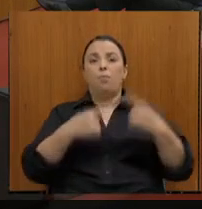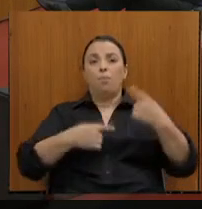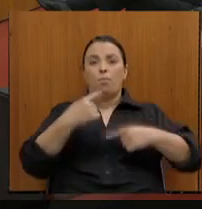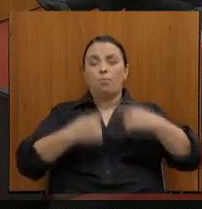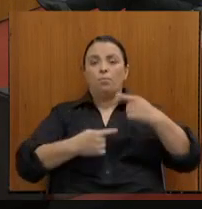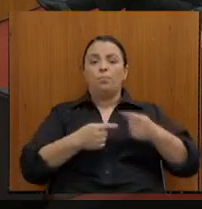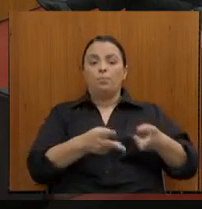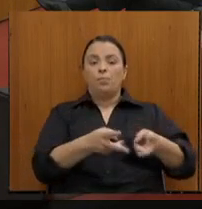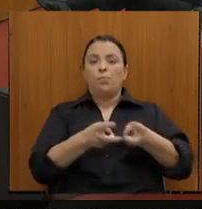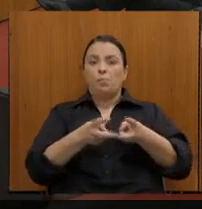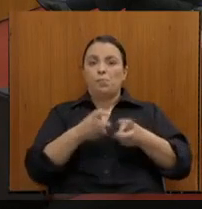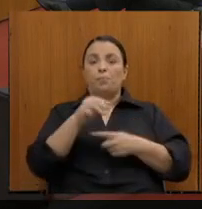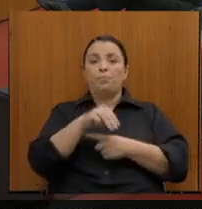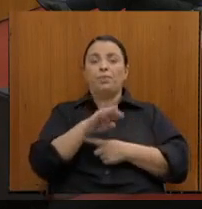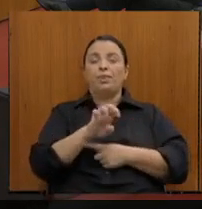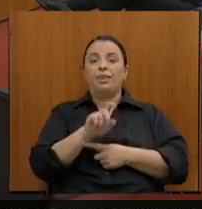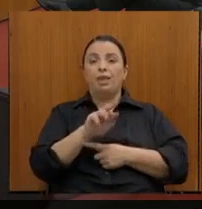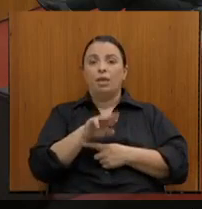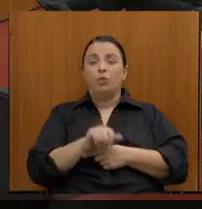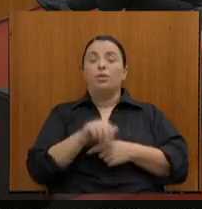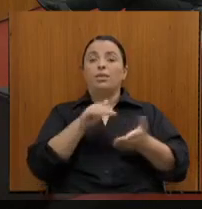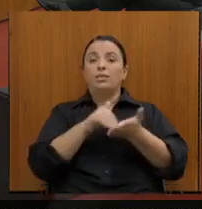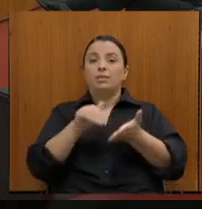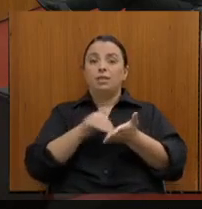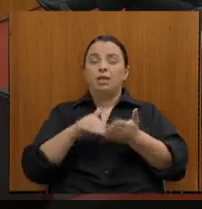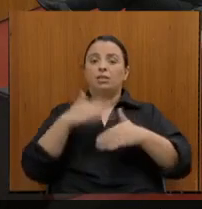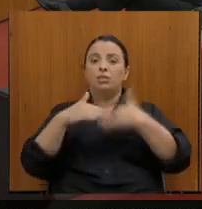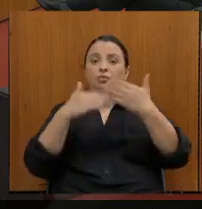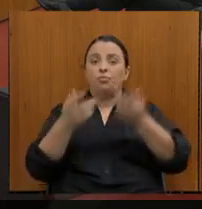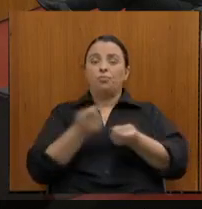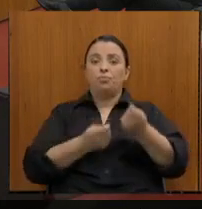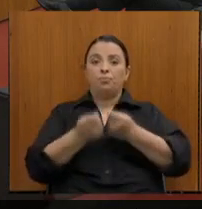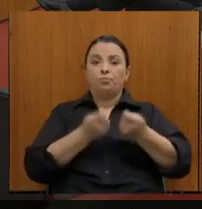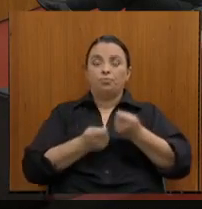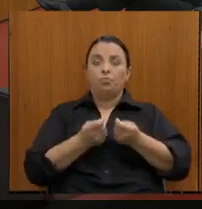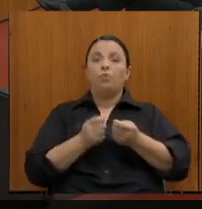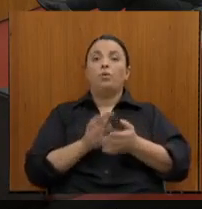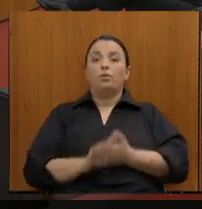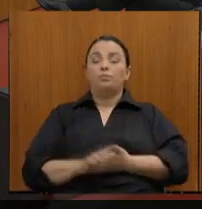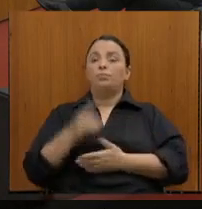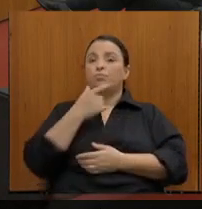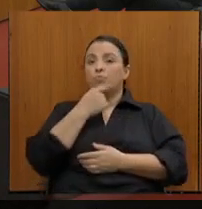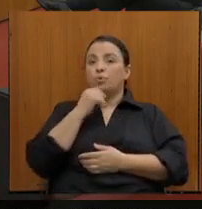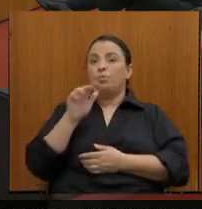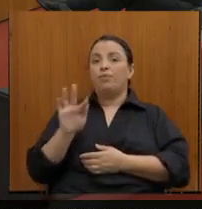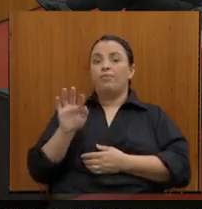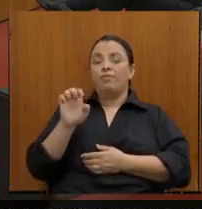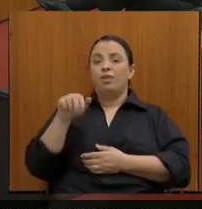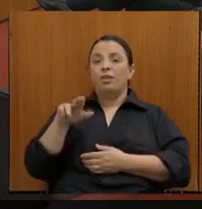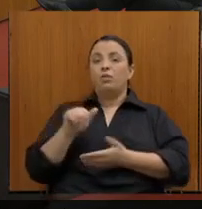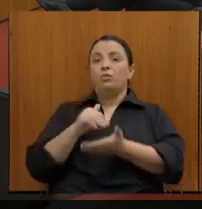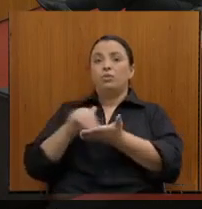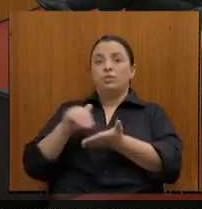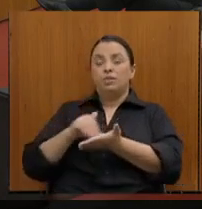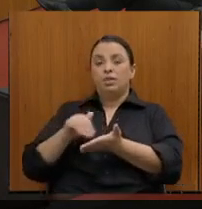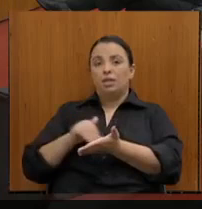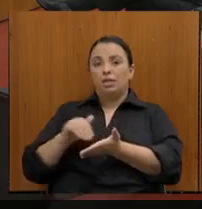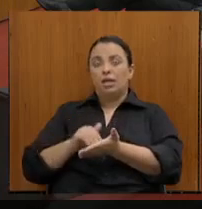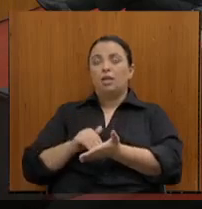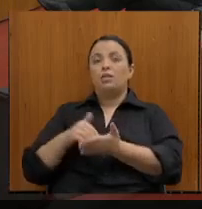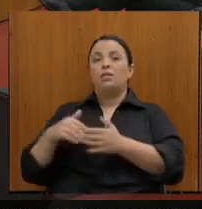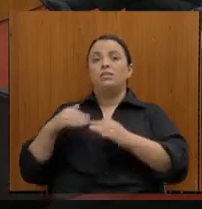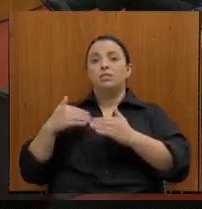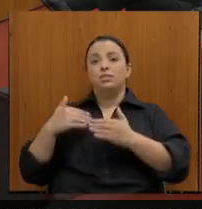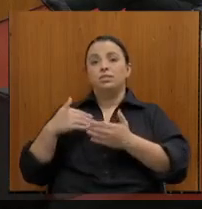de desenvolvimento econômico representando o Fernando passado de Avelar secretário da secretaria de estado de desenvolvimento